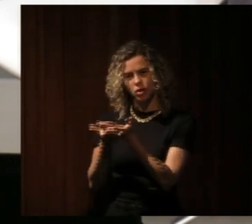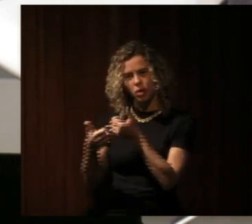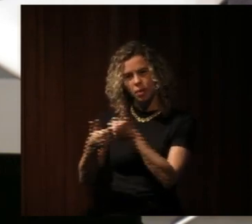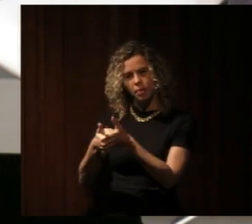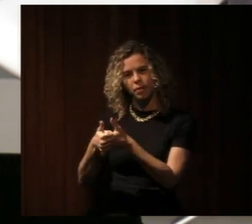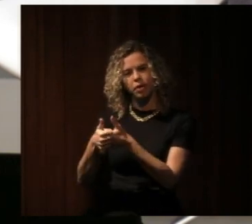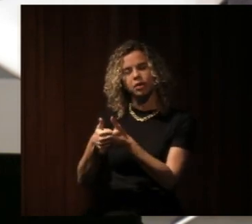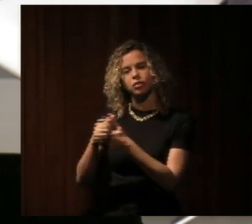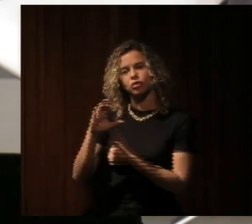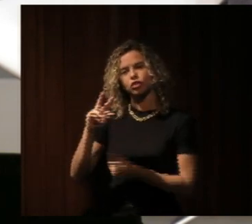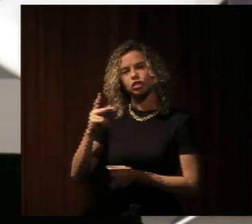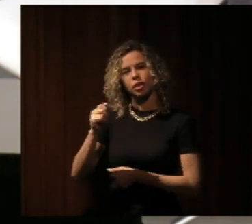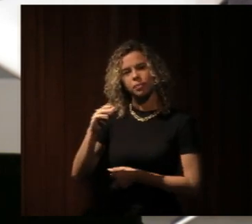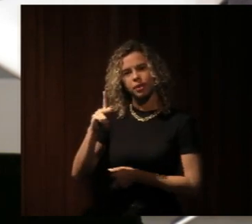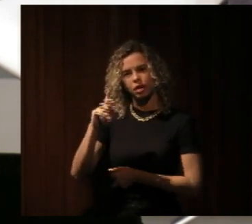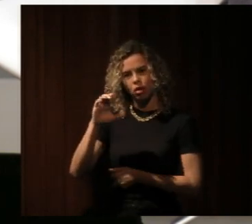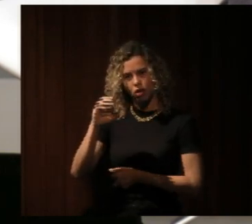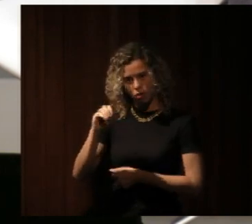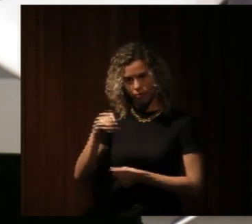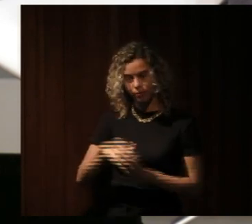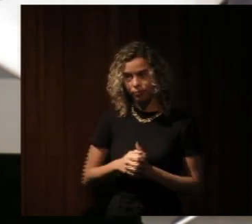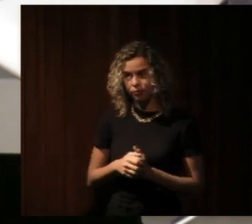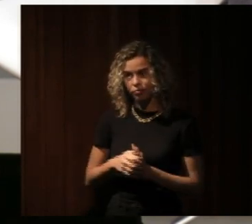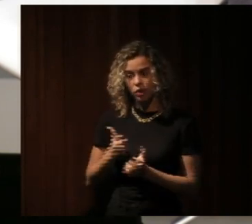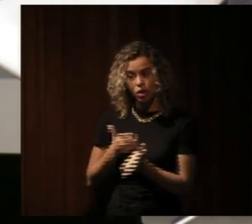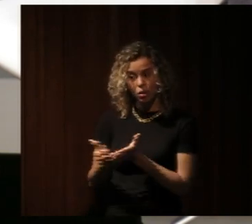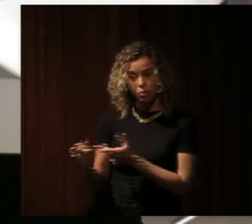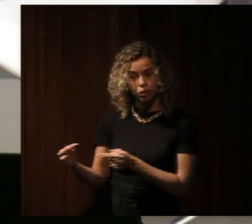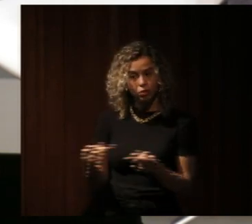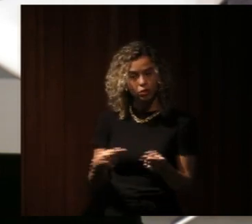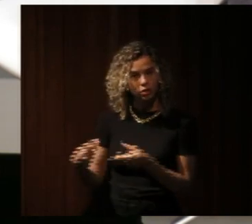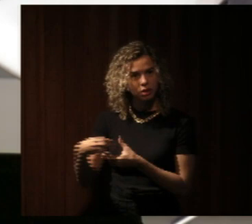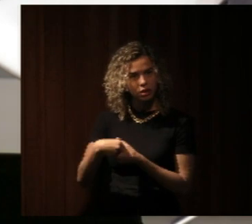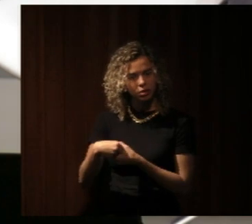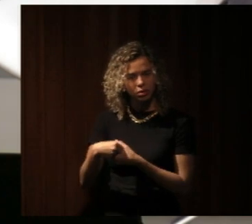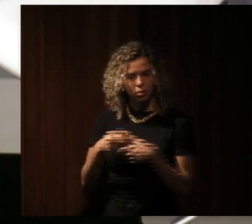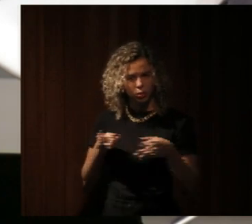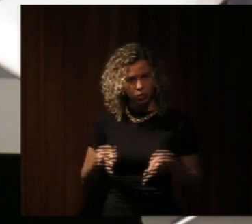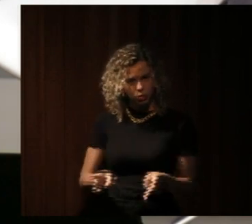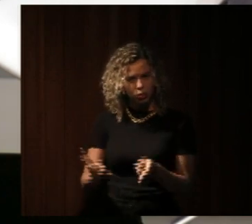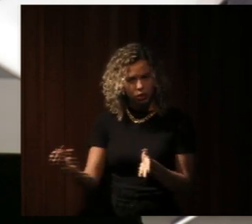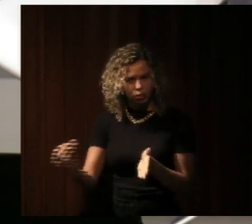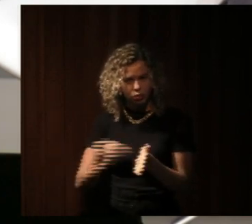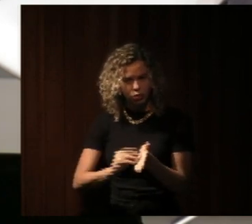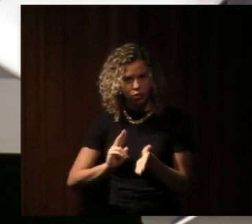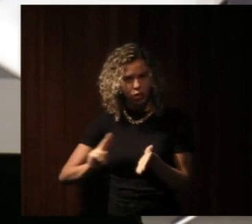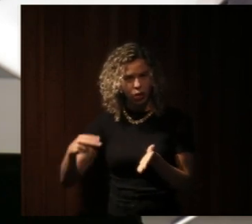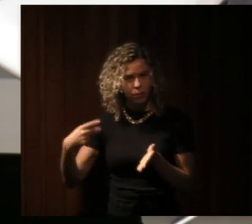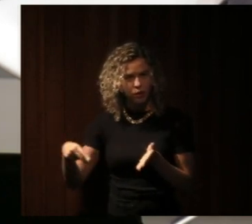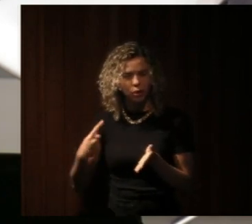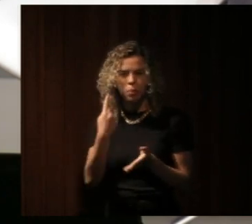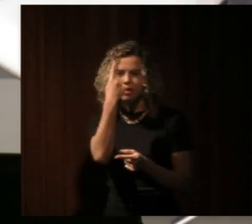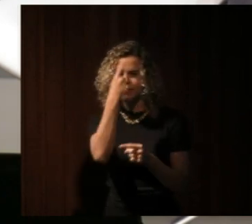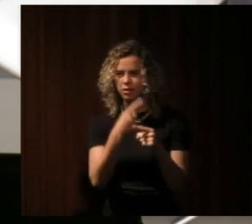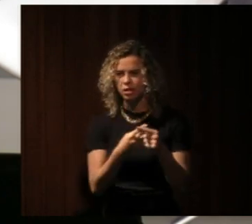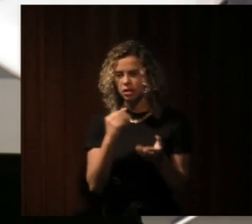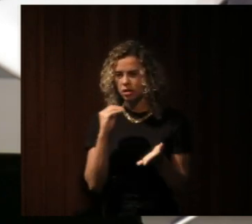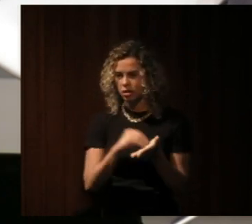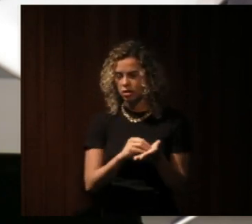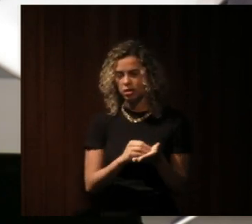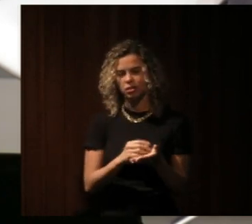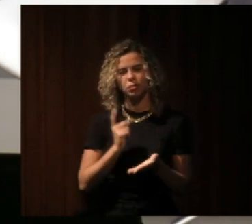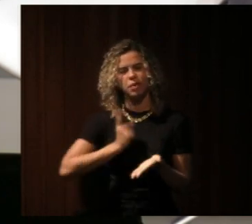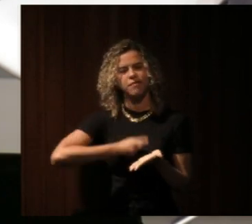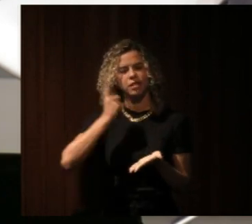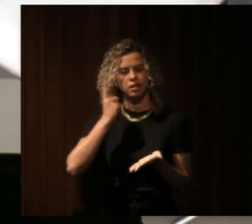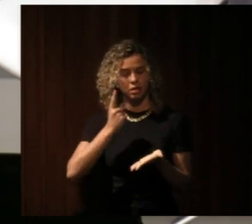de Chapecó começou ali uma discussão interna se a gente deveria continuar citando ainda que fosse uma vez só que na época a gente